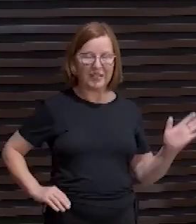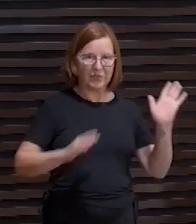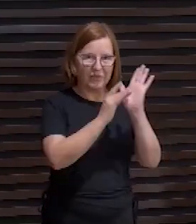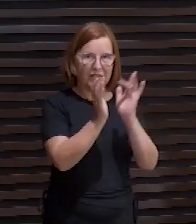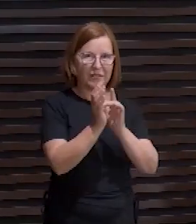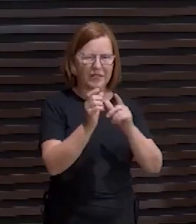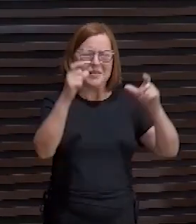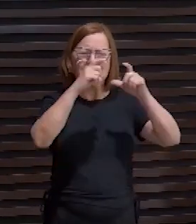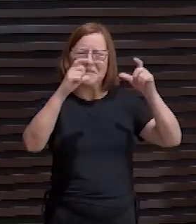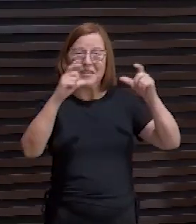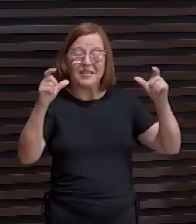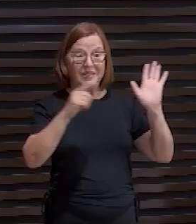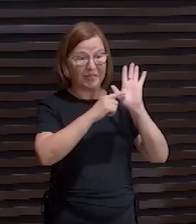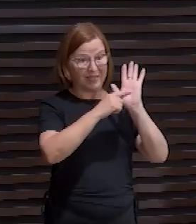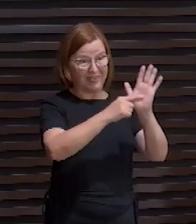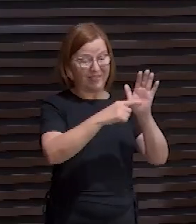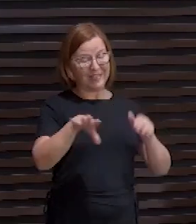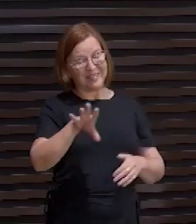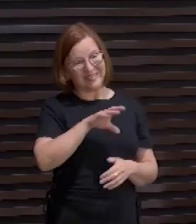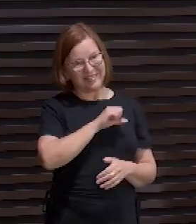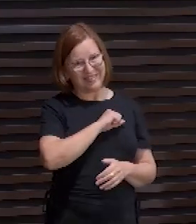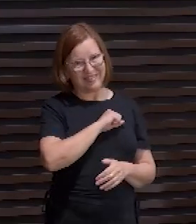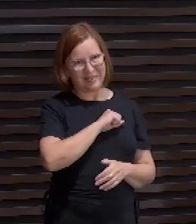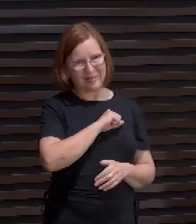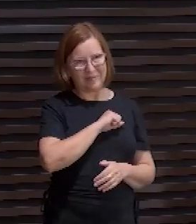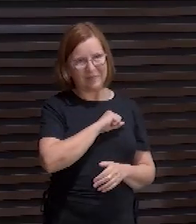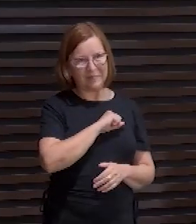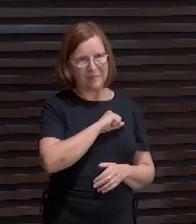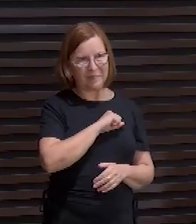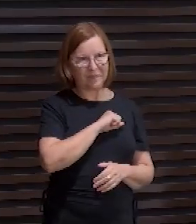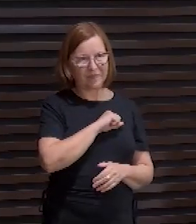das maiores demonstrações de amor.